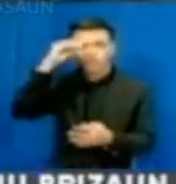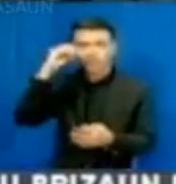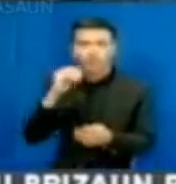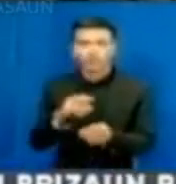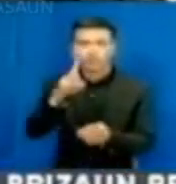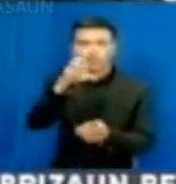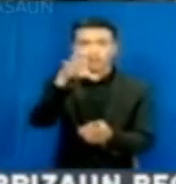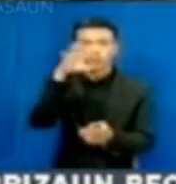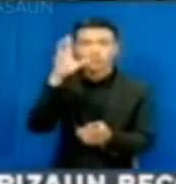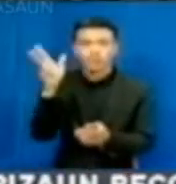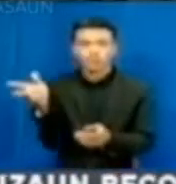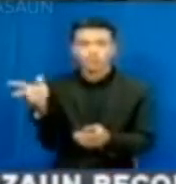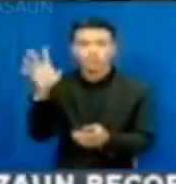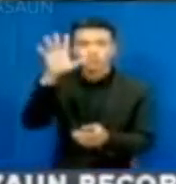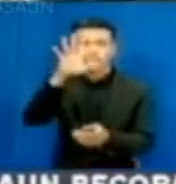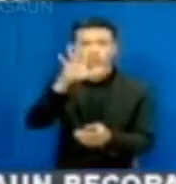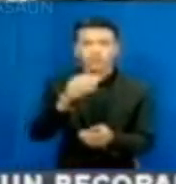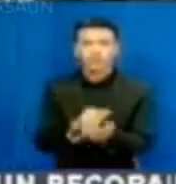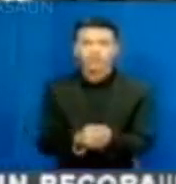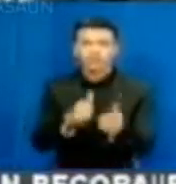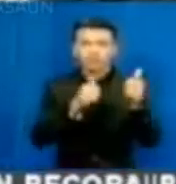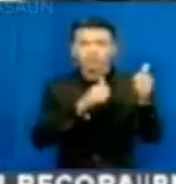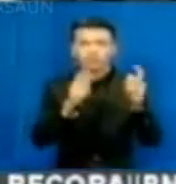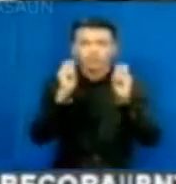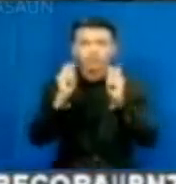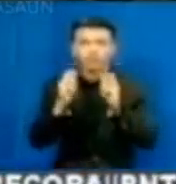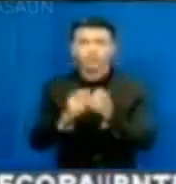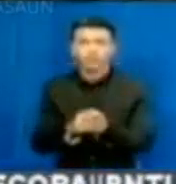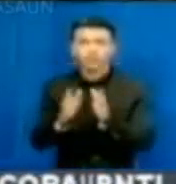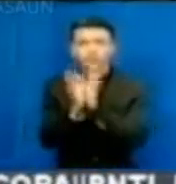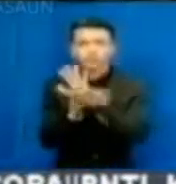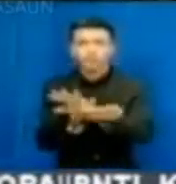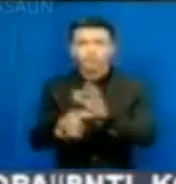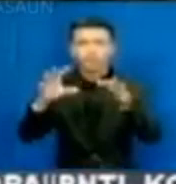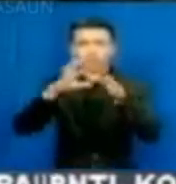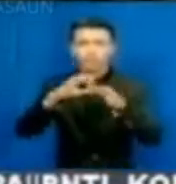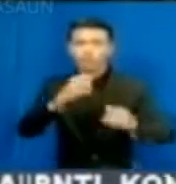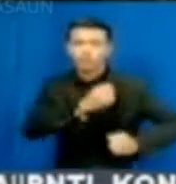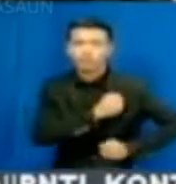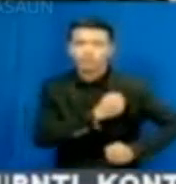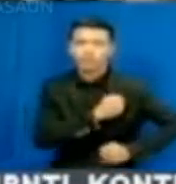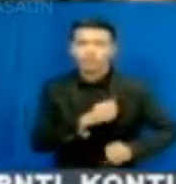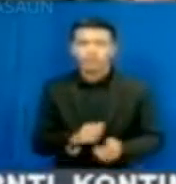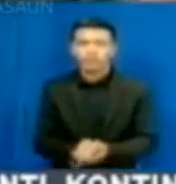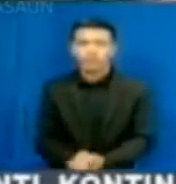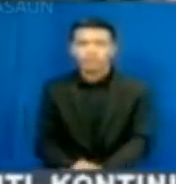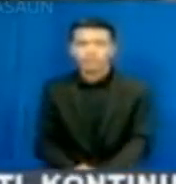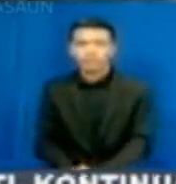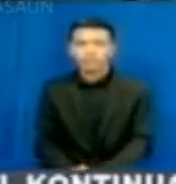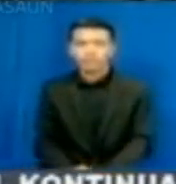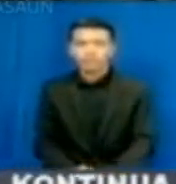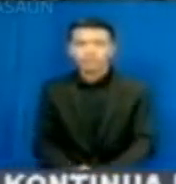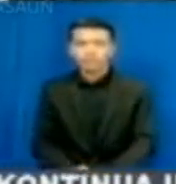Mane Atus Lima Tolululu Racing Lima, onde batuir treinamento sai membro FFDTL. Verônica Barros,